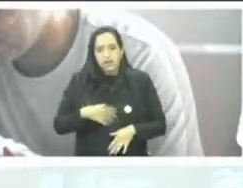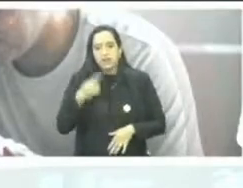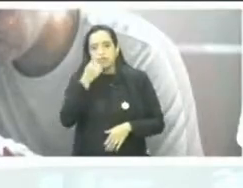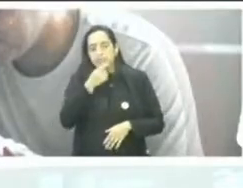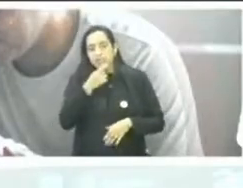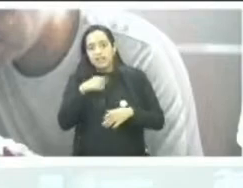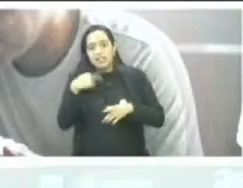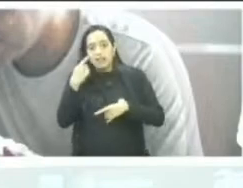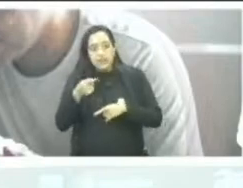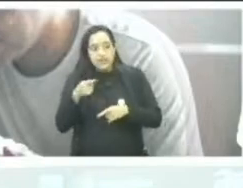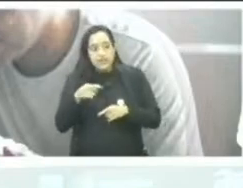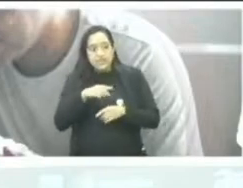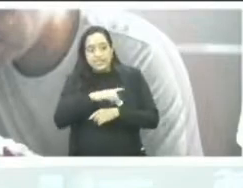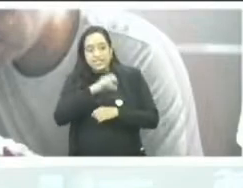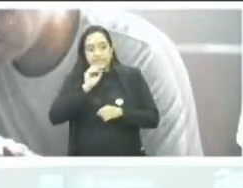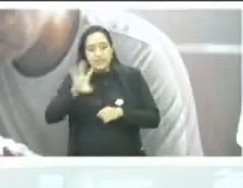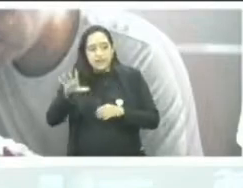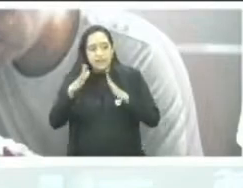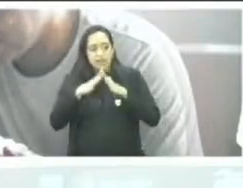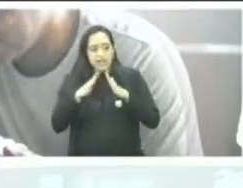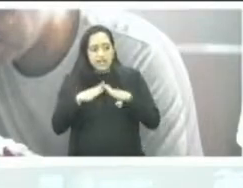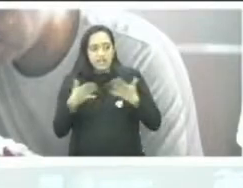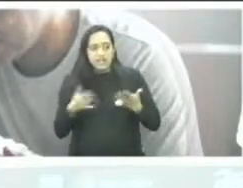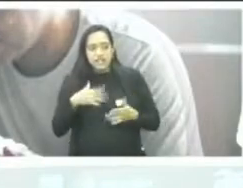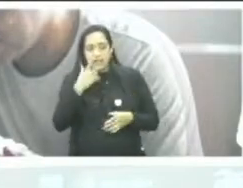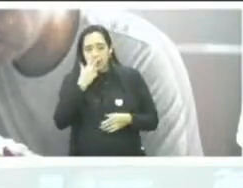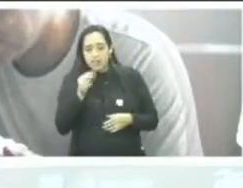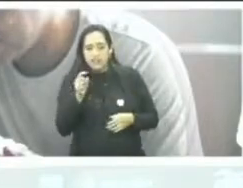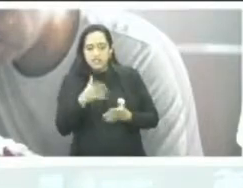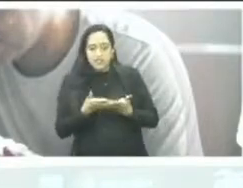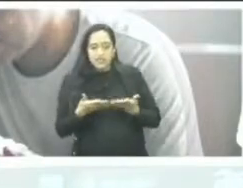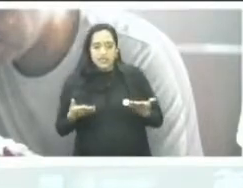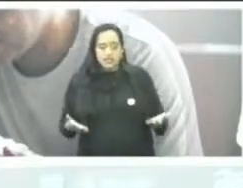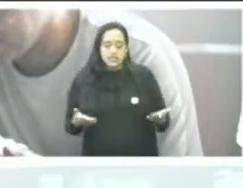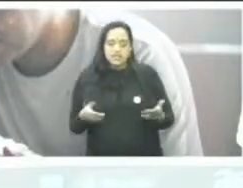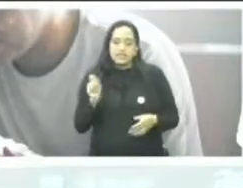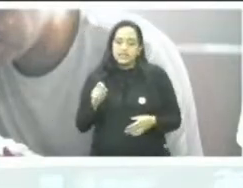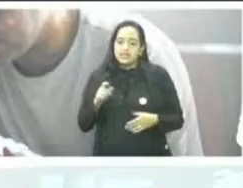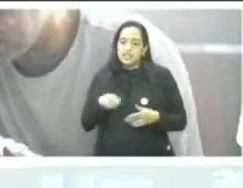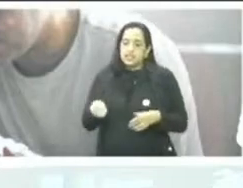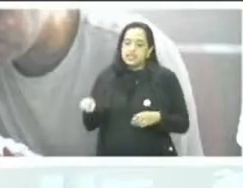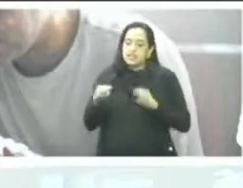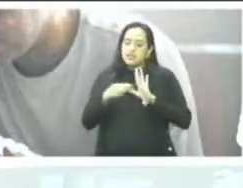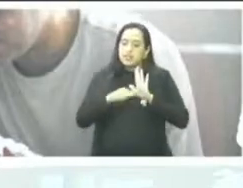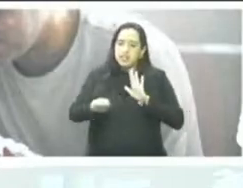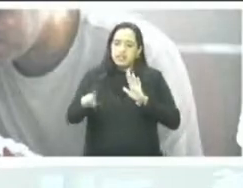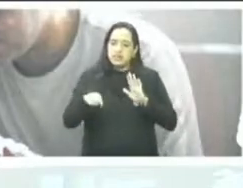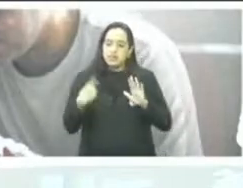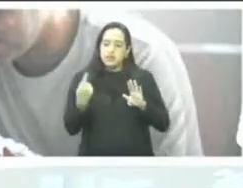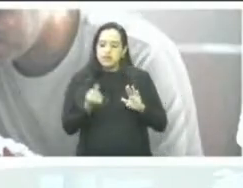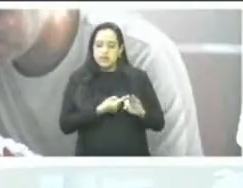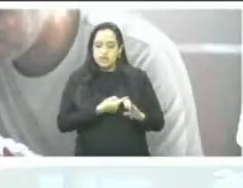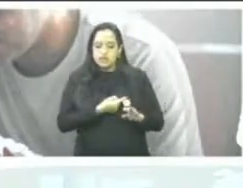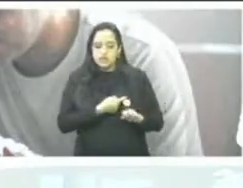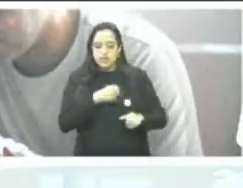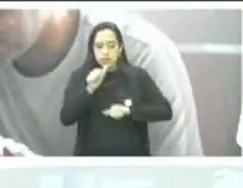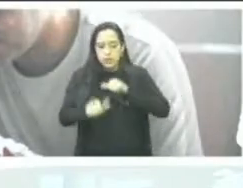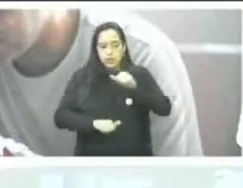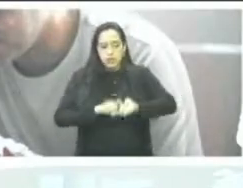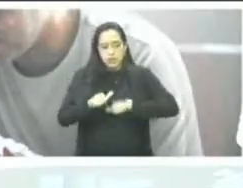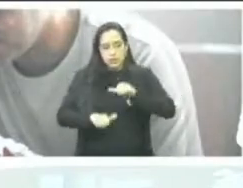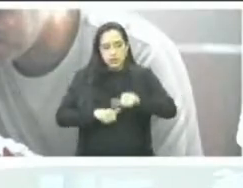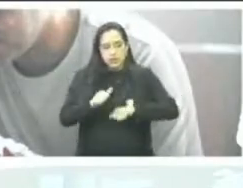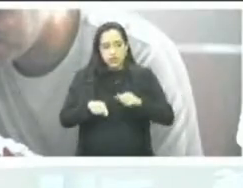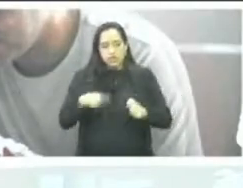embora. E eu acho que é isso. Esse método, para a gente, mudou completamente a